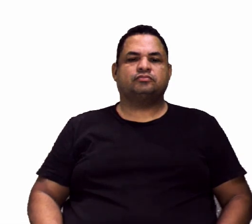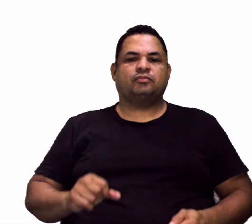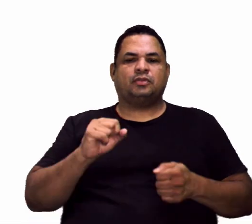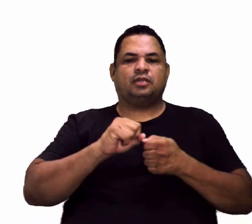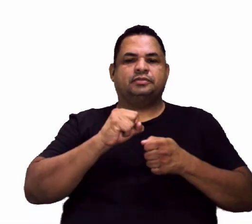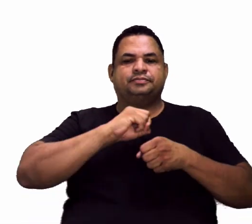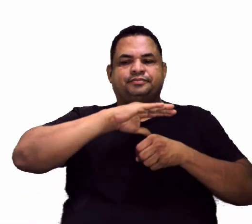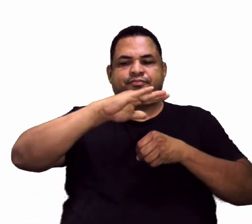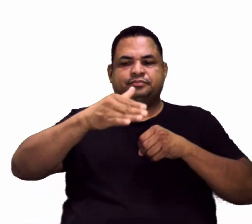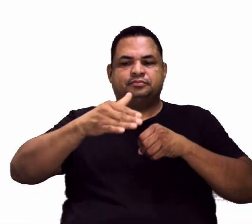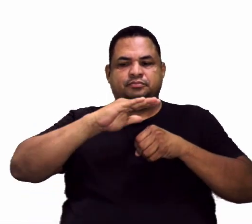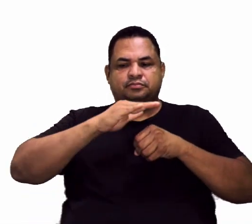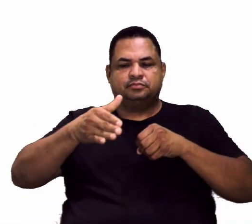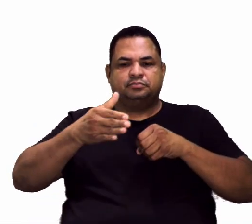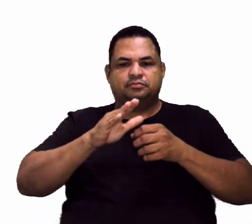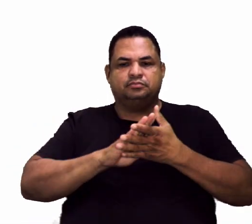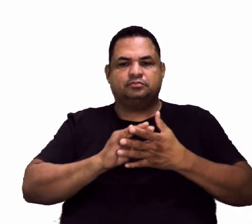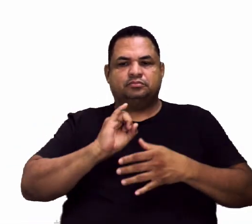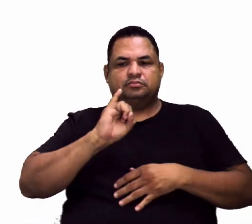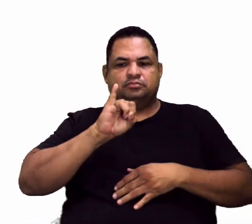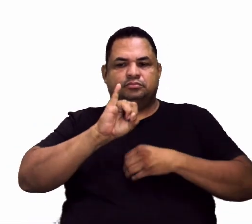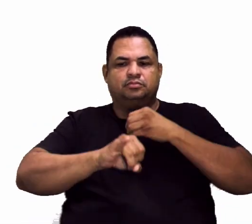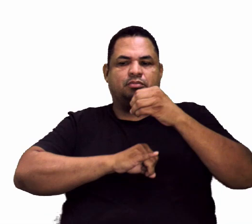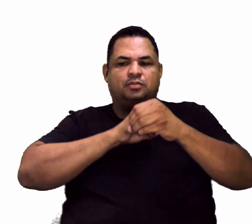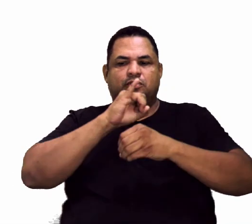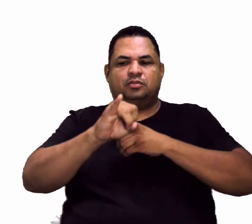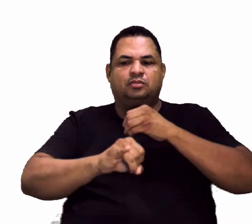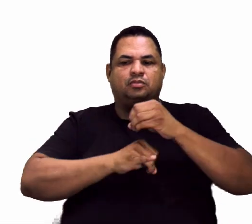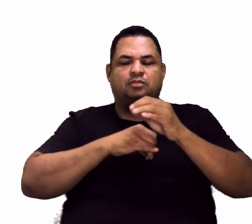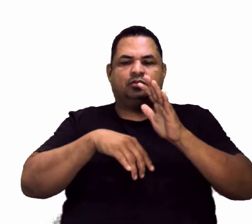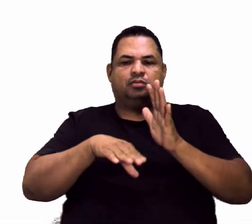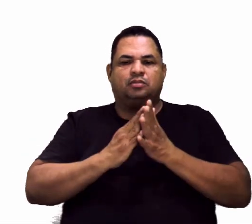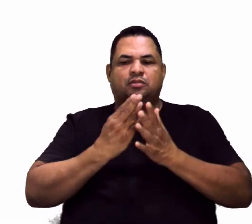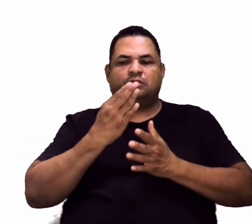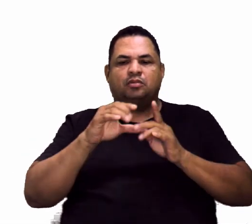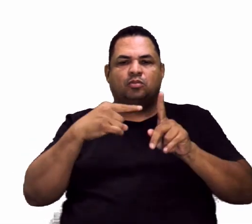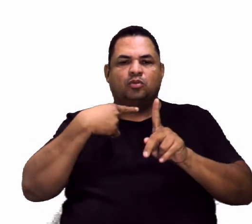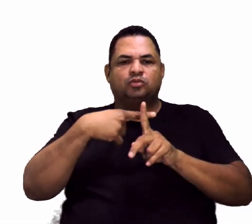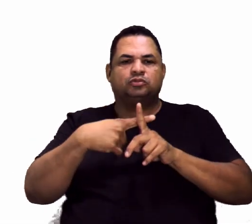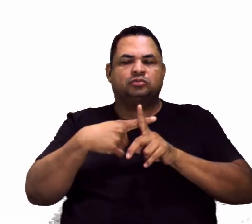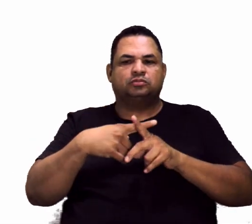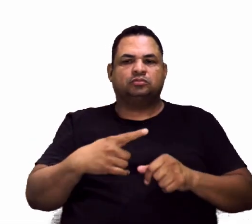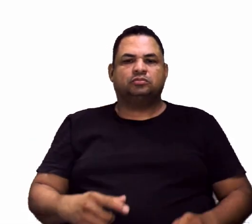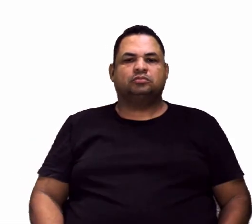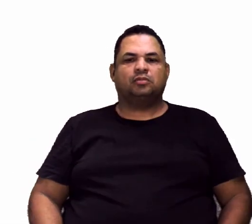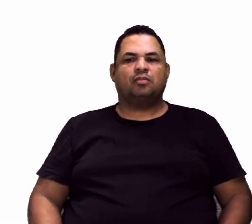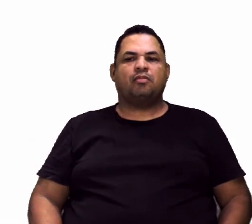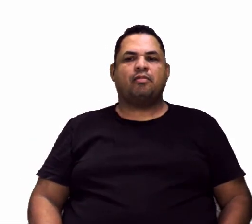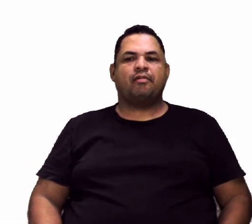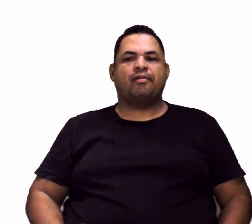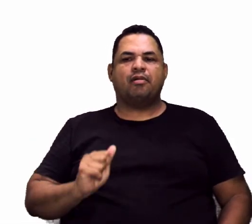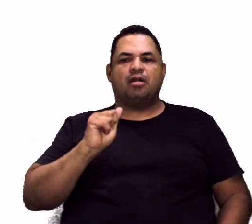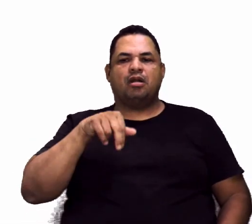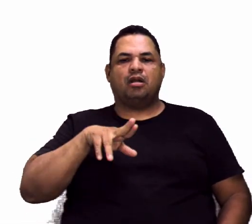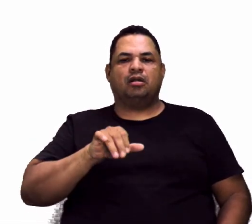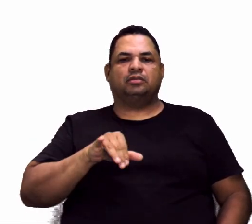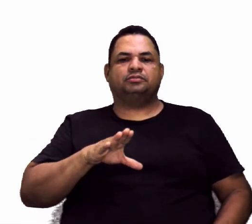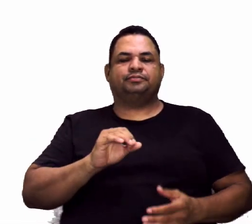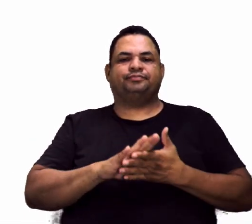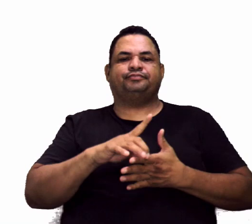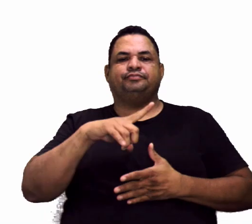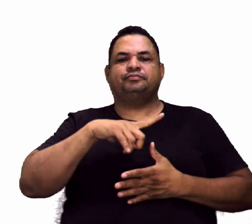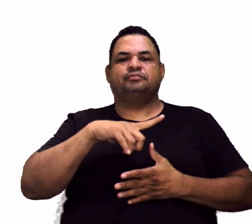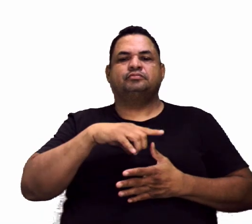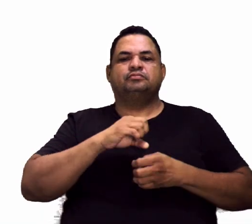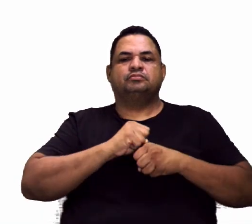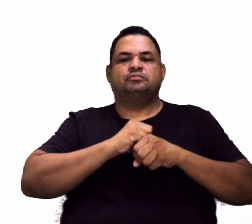faz a distribuição eletrônica para o íon denominado cátion. E na sequência, o ânion. Para obter